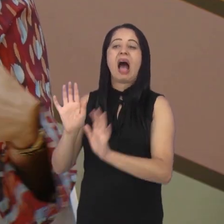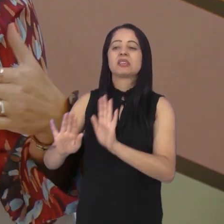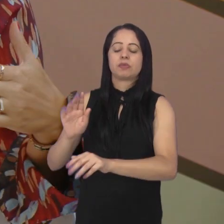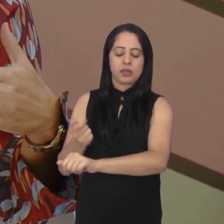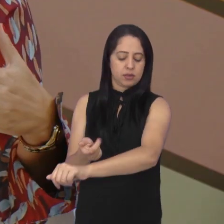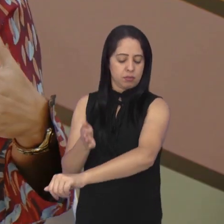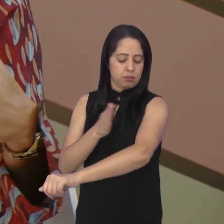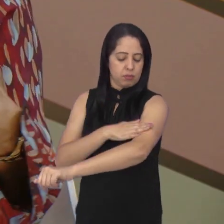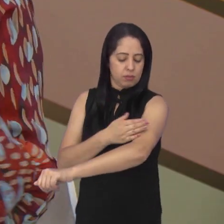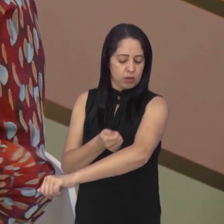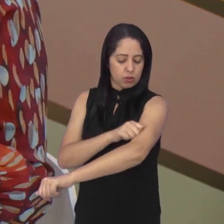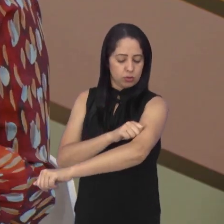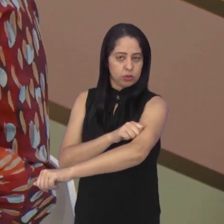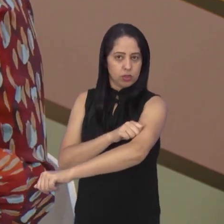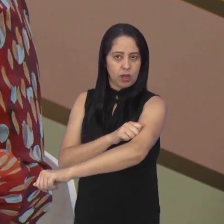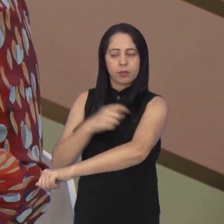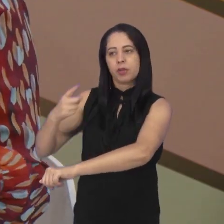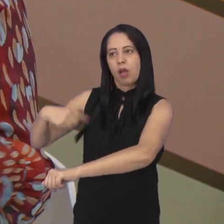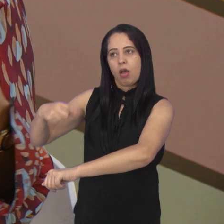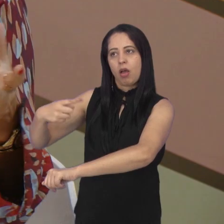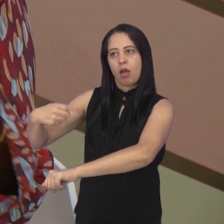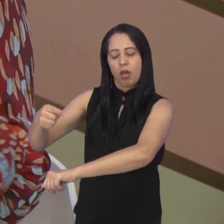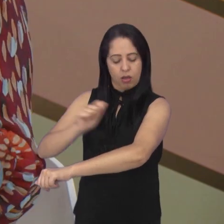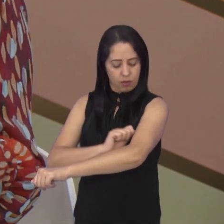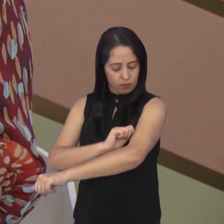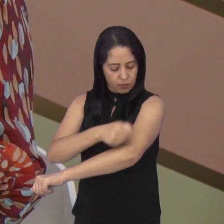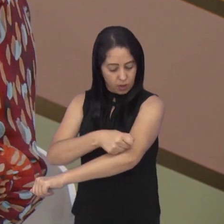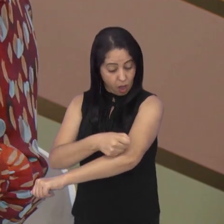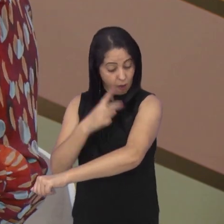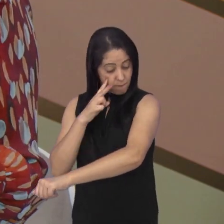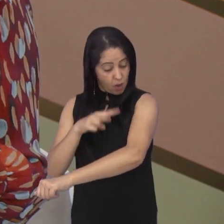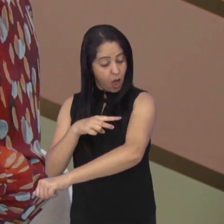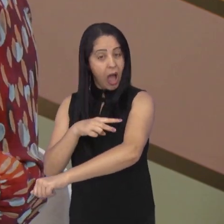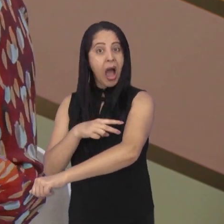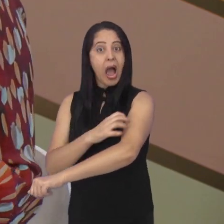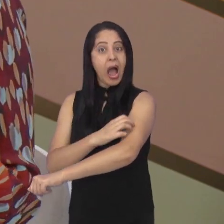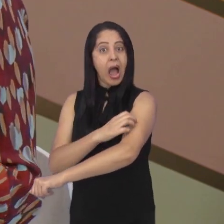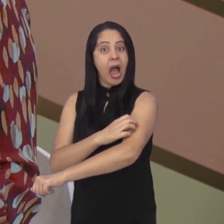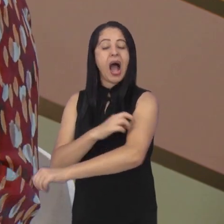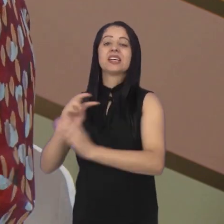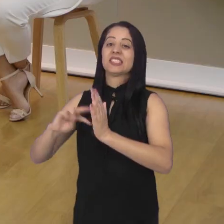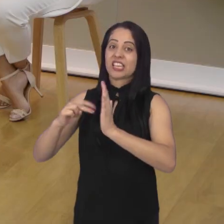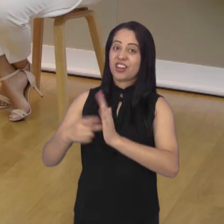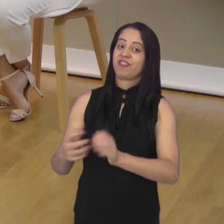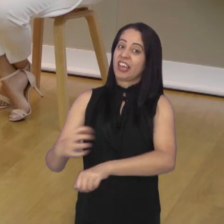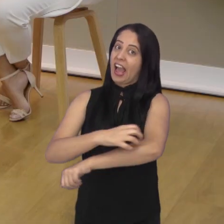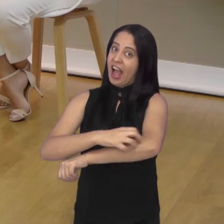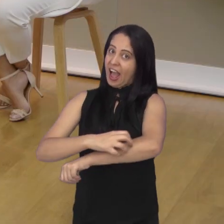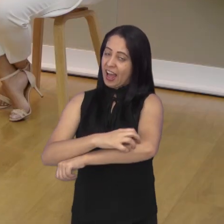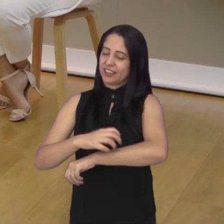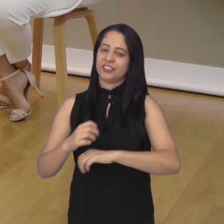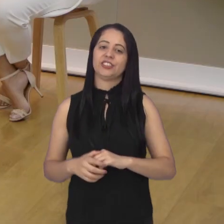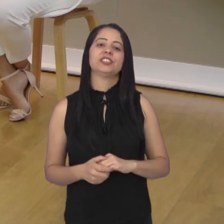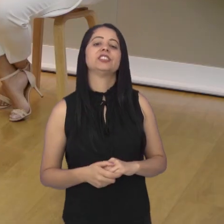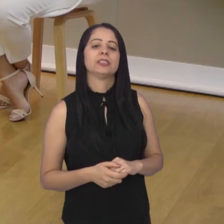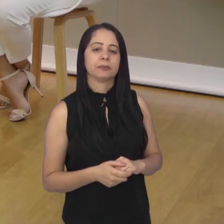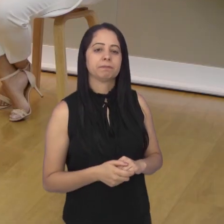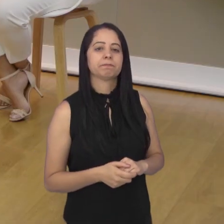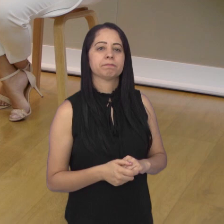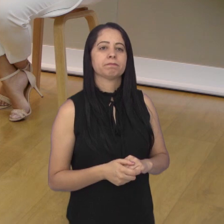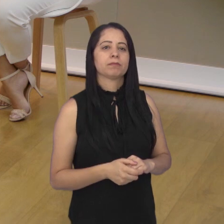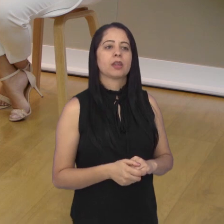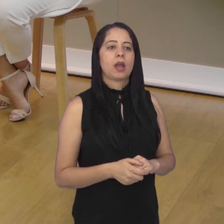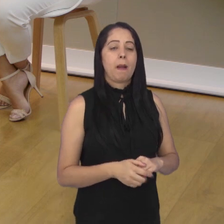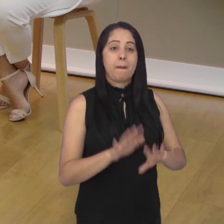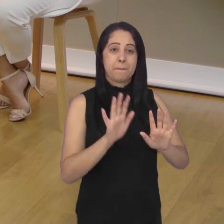vai a semana toda para a gente identificar lá no 5º dia qual foi o agente causador. Tá certo. E as alergias de